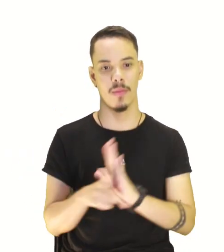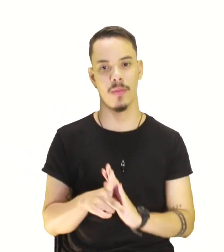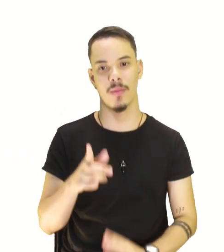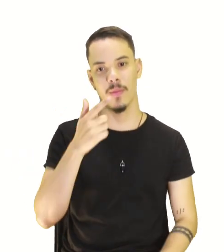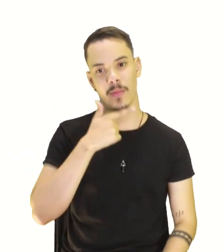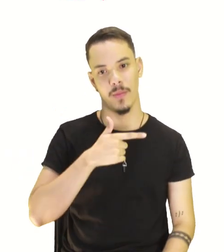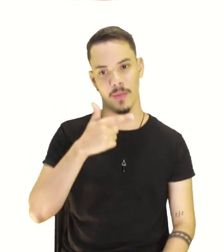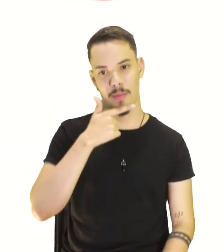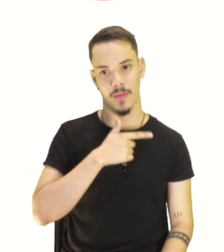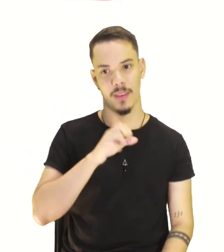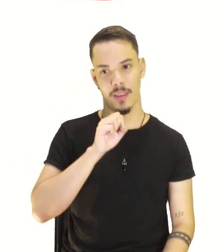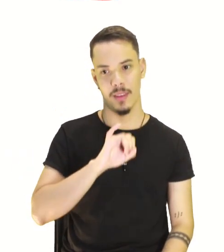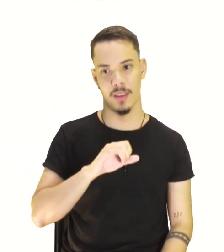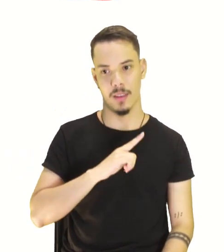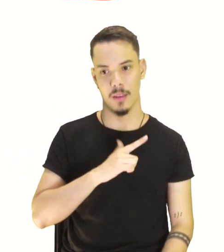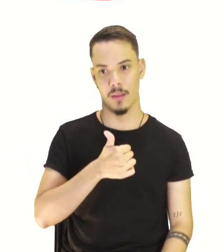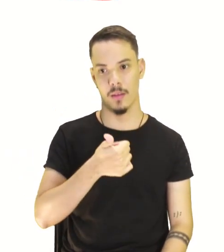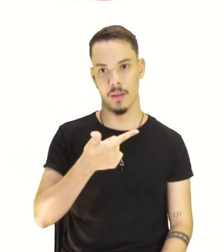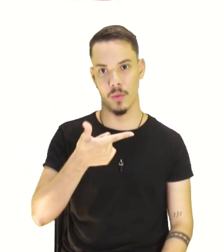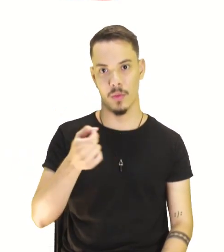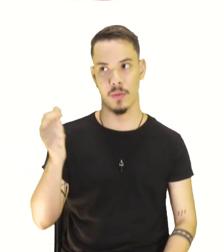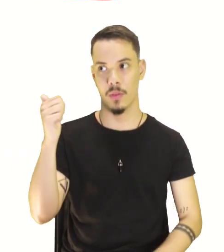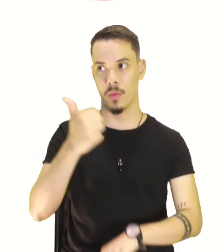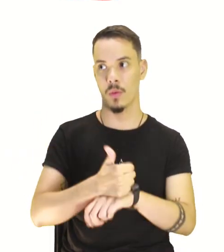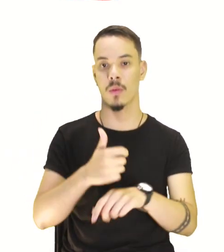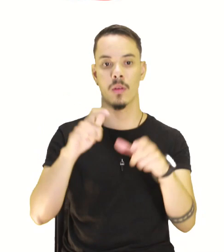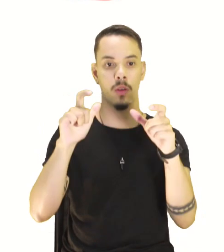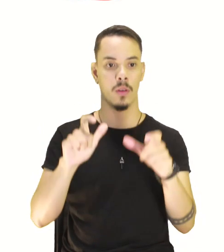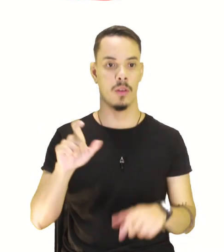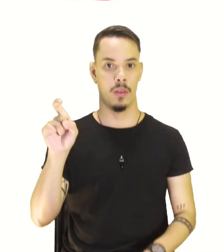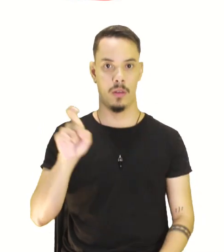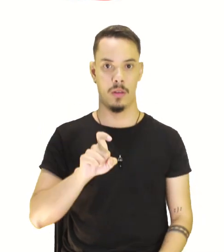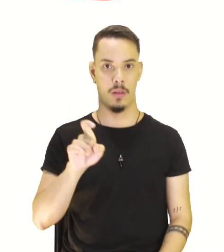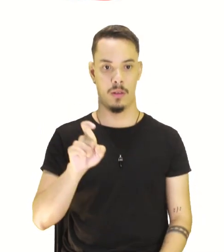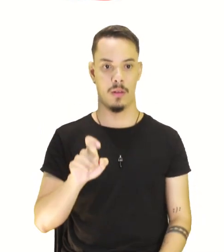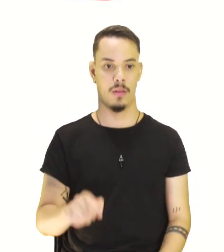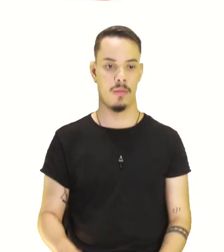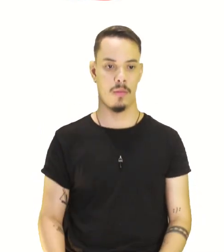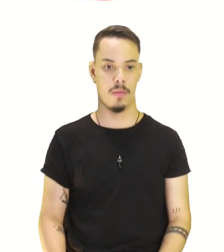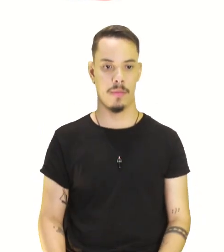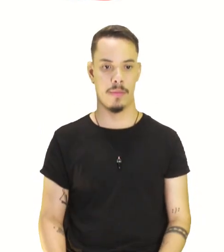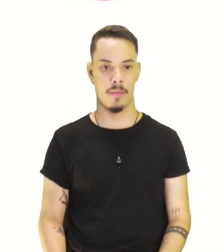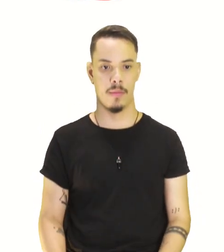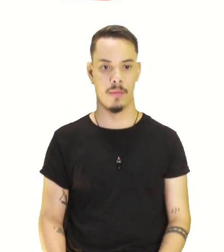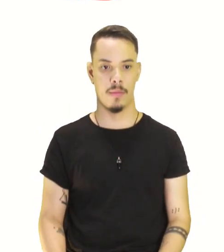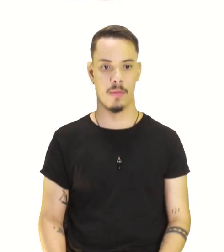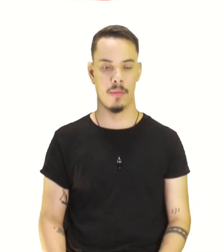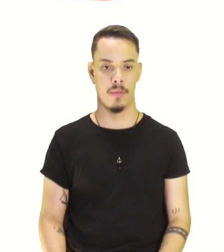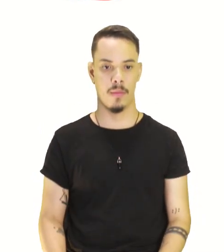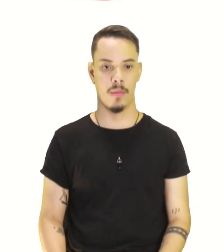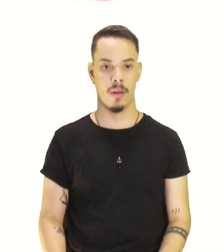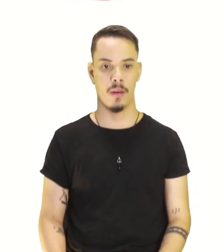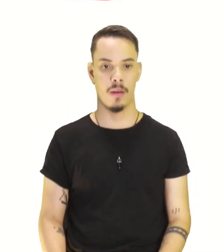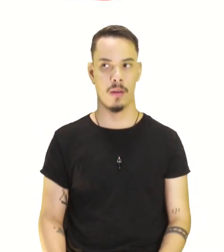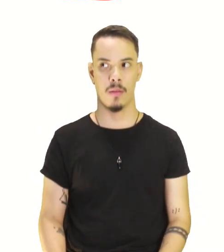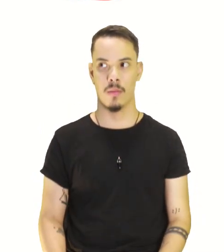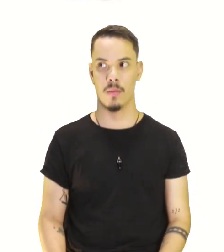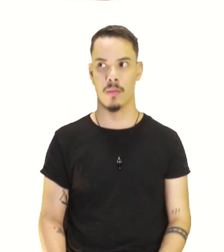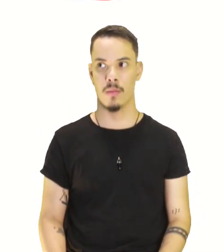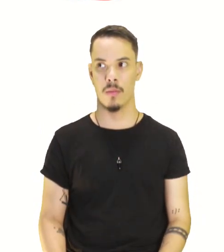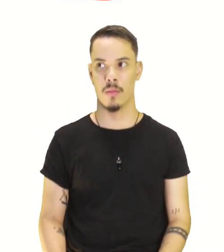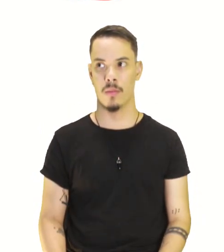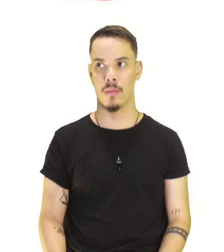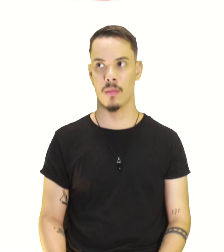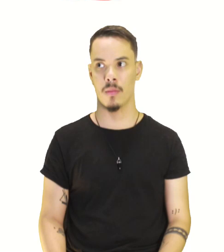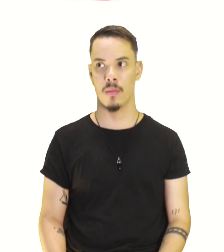Isso. Se eu tenho 120, eu vou substituir no X. X, né? Então, F de 120, né? Isso. Então,